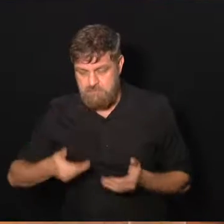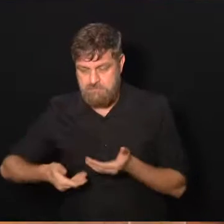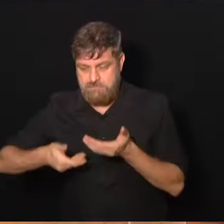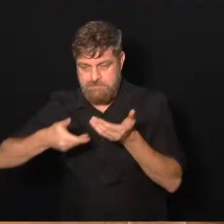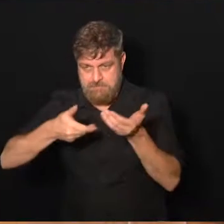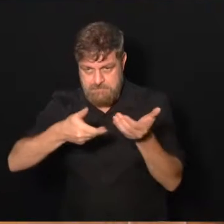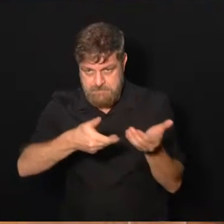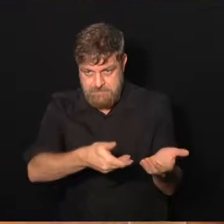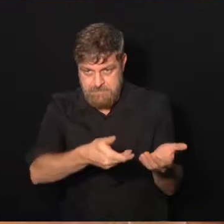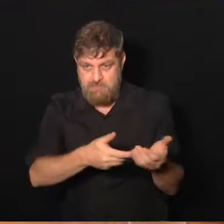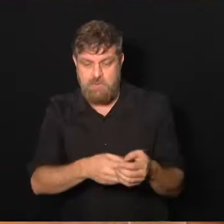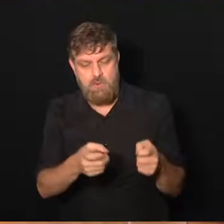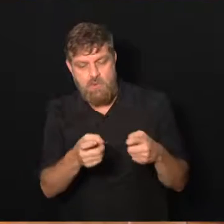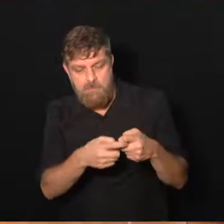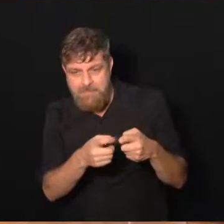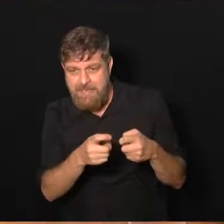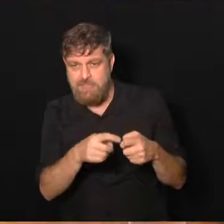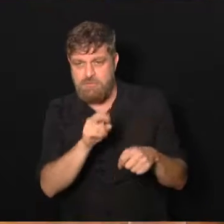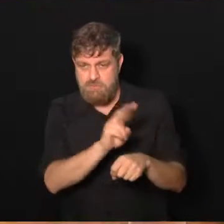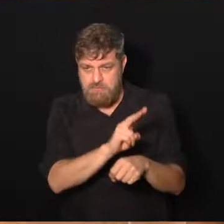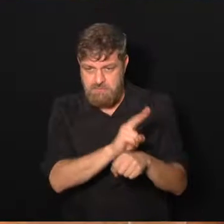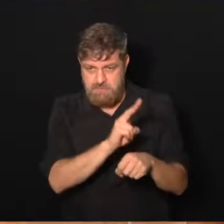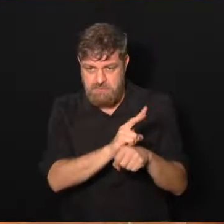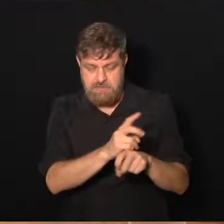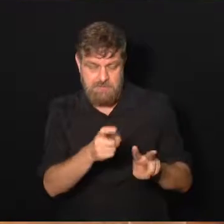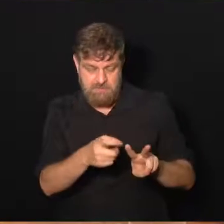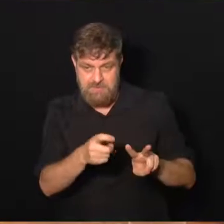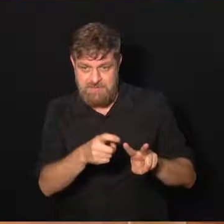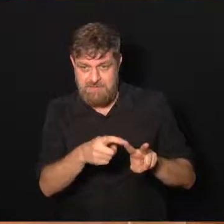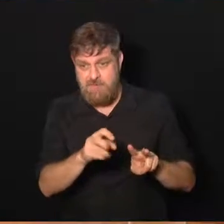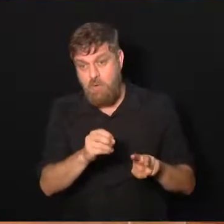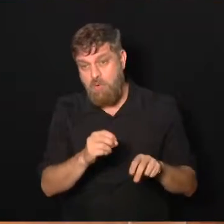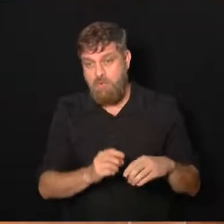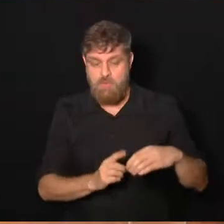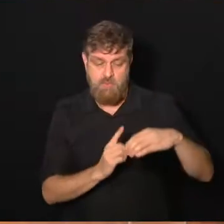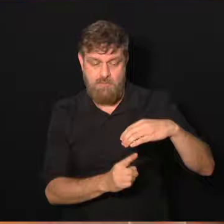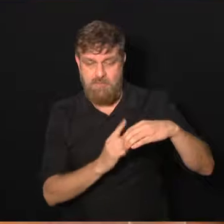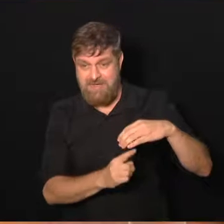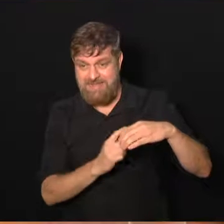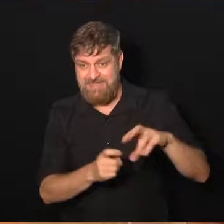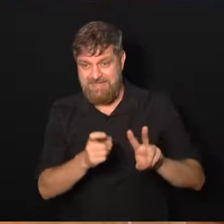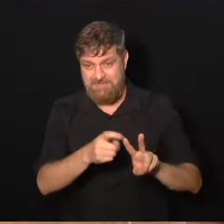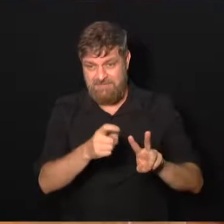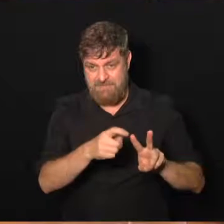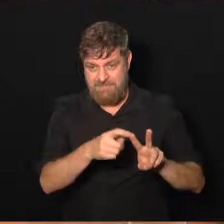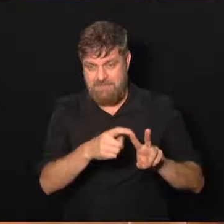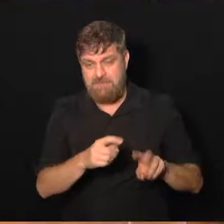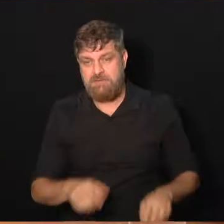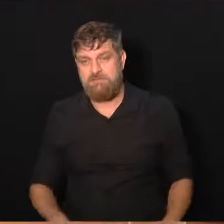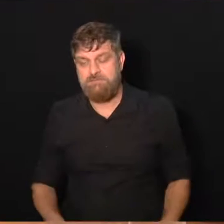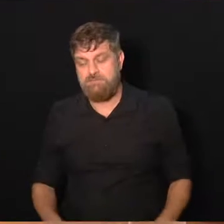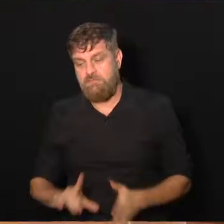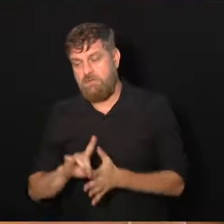os cuidados de um pet ou de uma clínica veterinária, ele